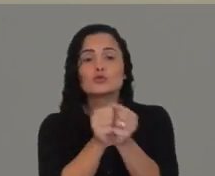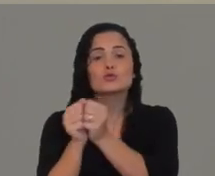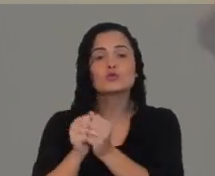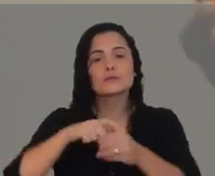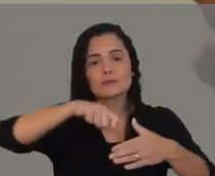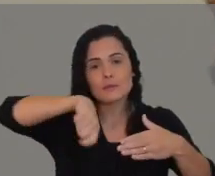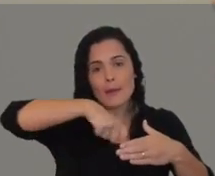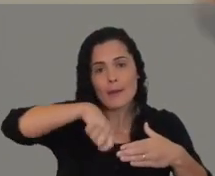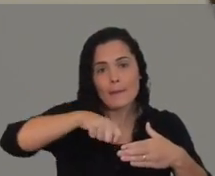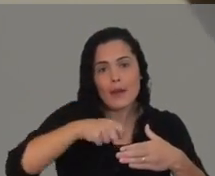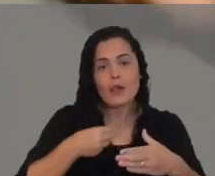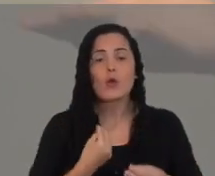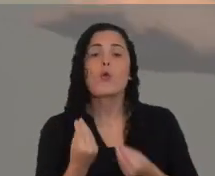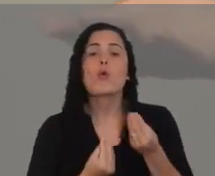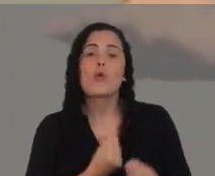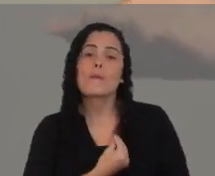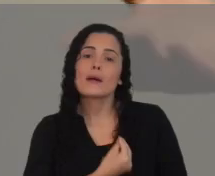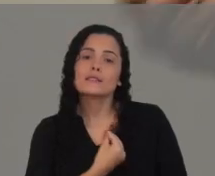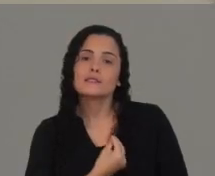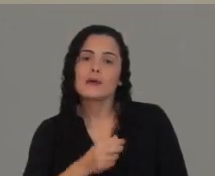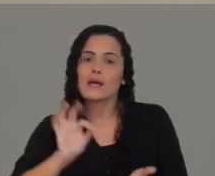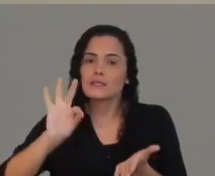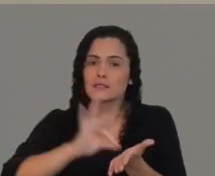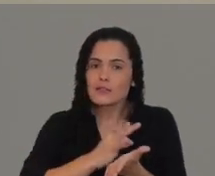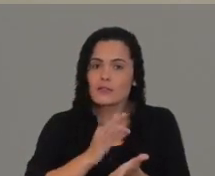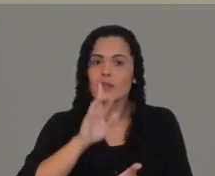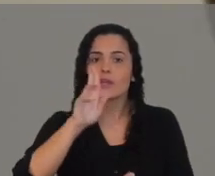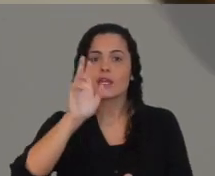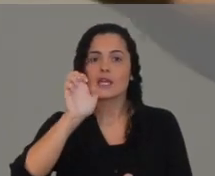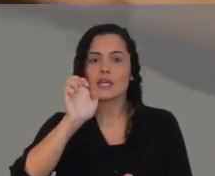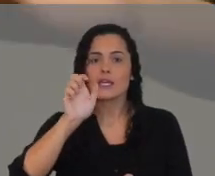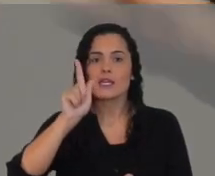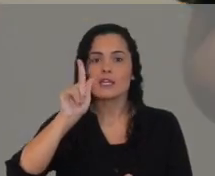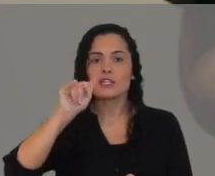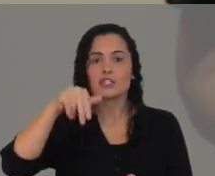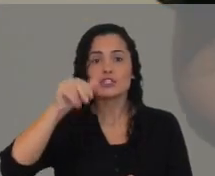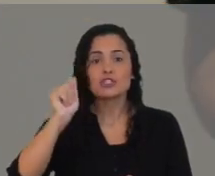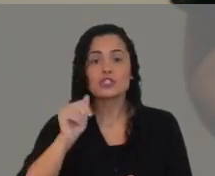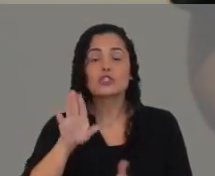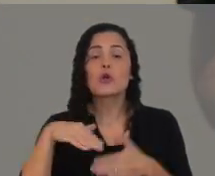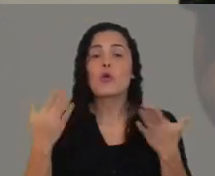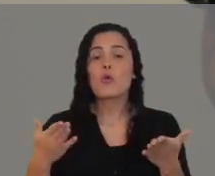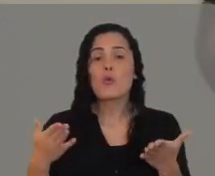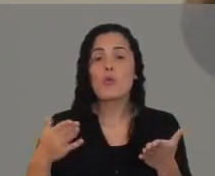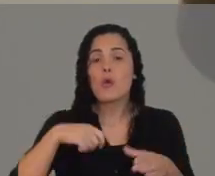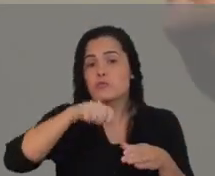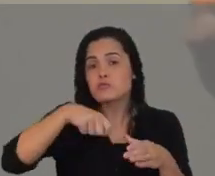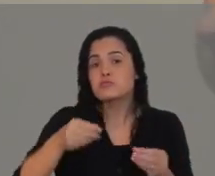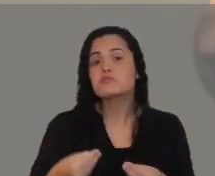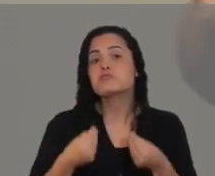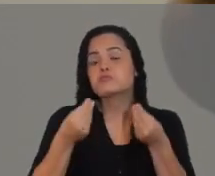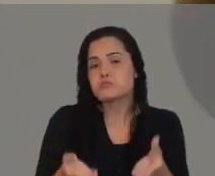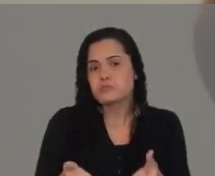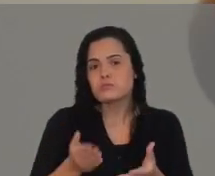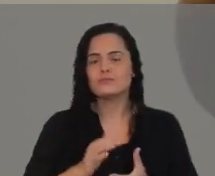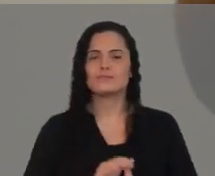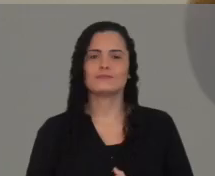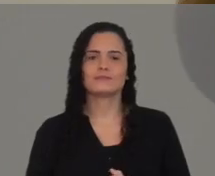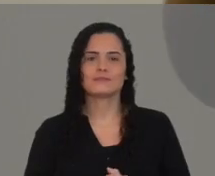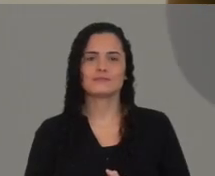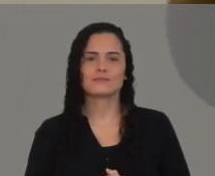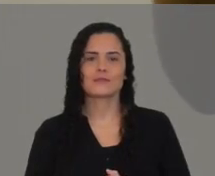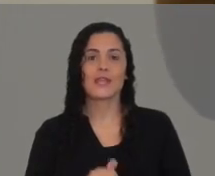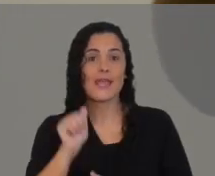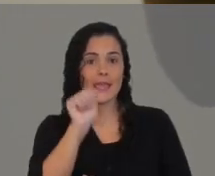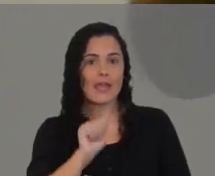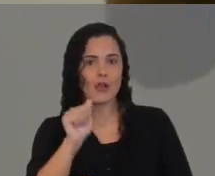Panelas. Para participar, basta se inscrever com a irmã Regina de Jesus, dizendo qual prato trará. Gente, dia 20 de